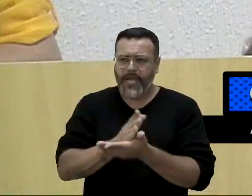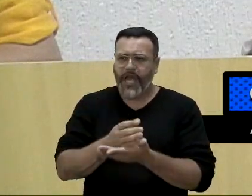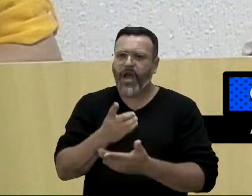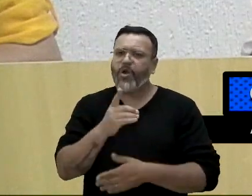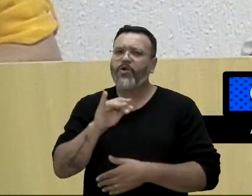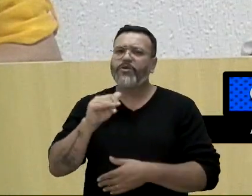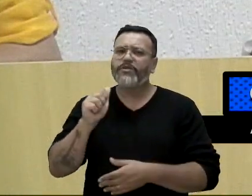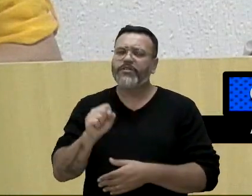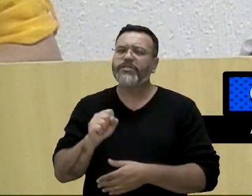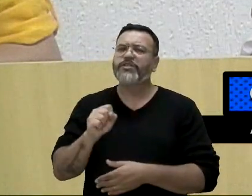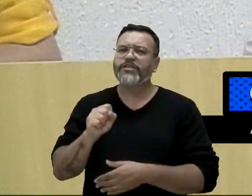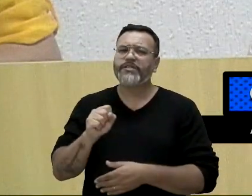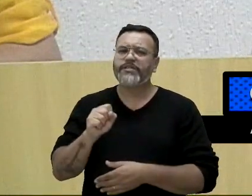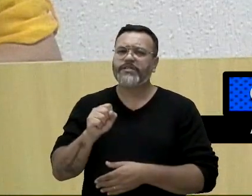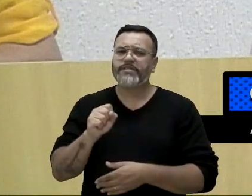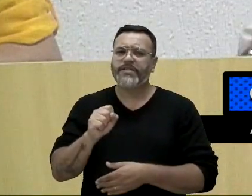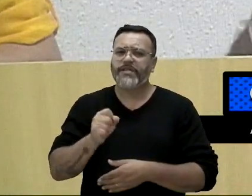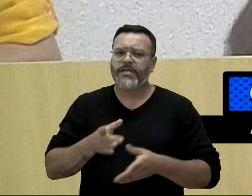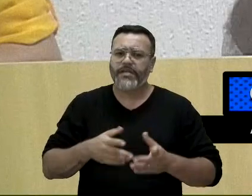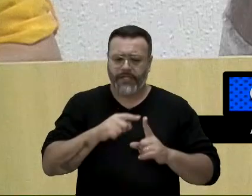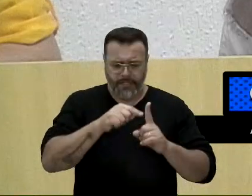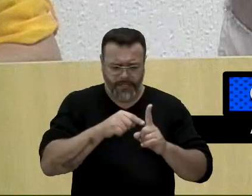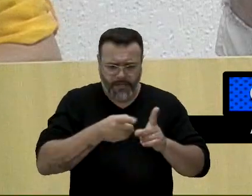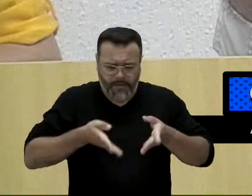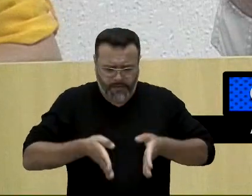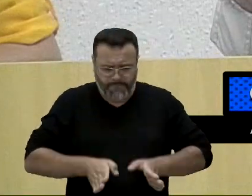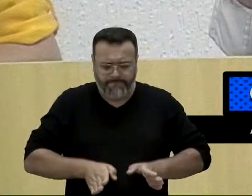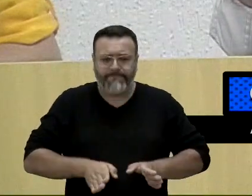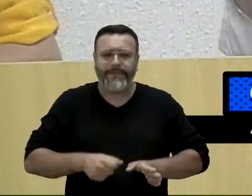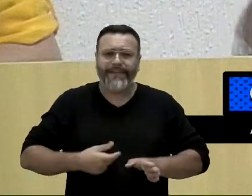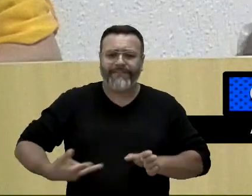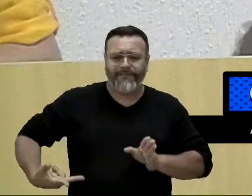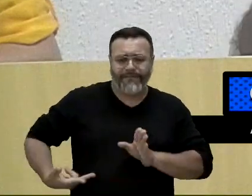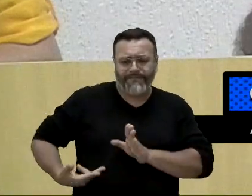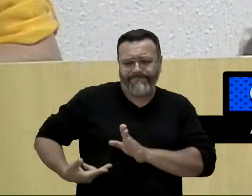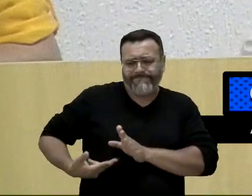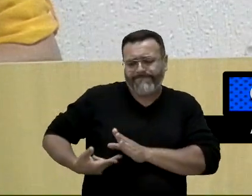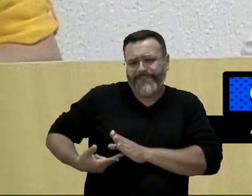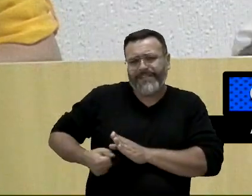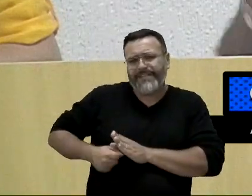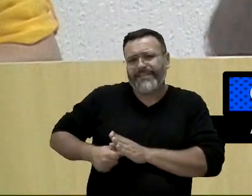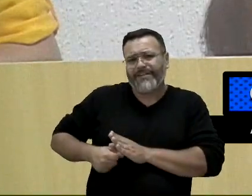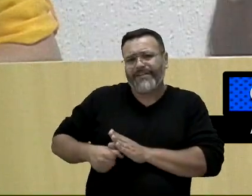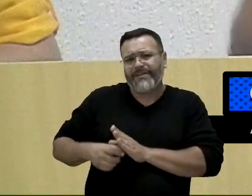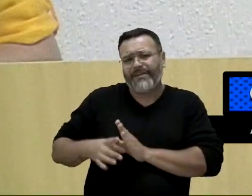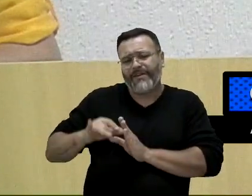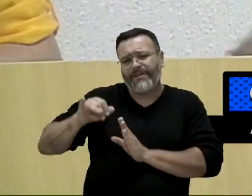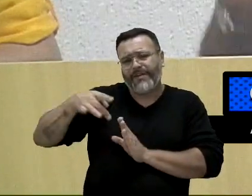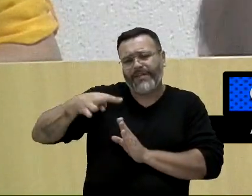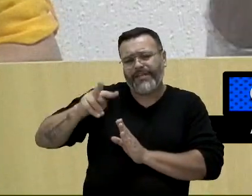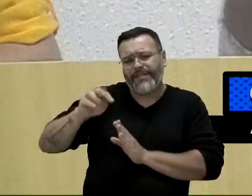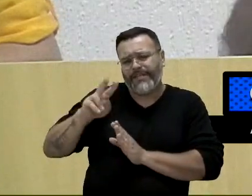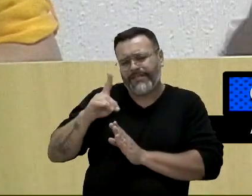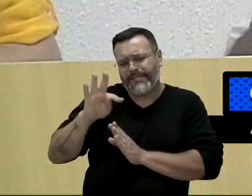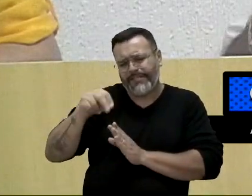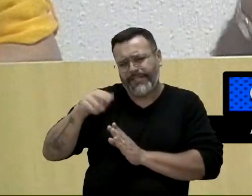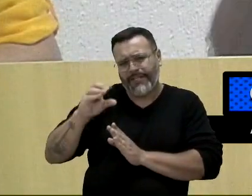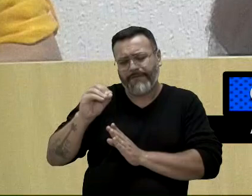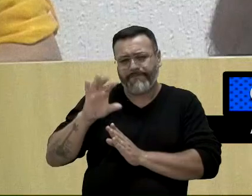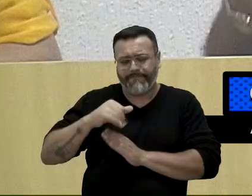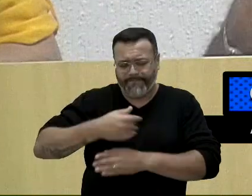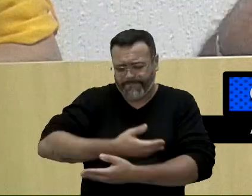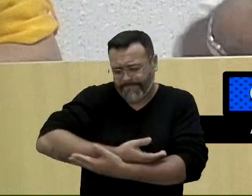perfuraram o intestino de uma moça e ela saiu com uma bolsa de ostomia, com um bebezinho, teve na